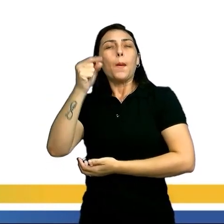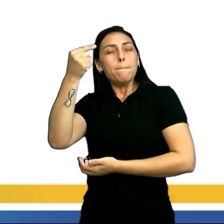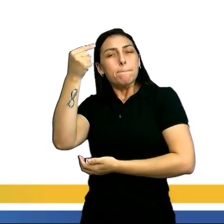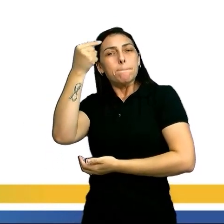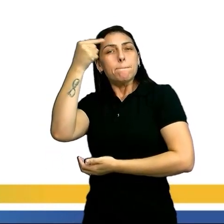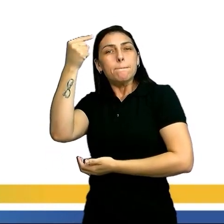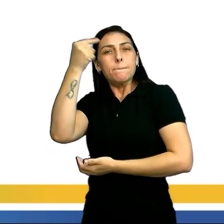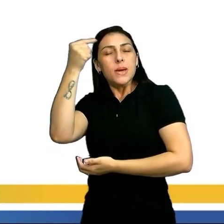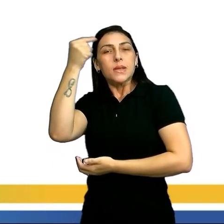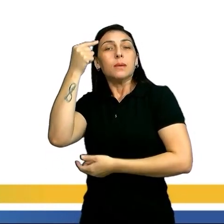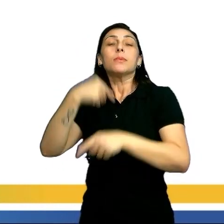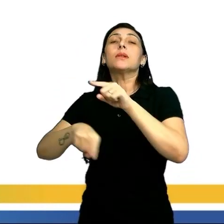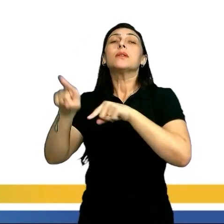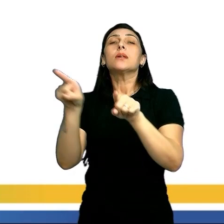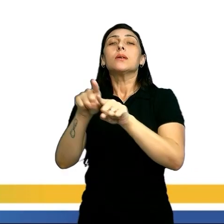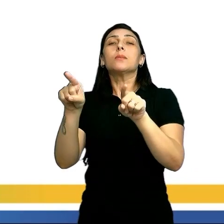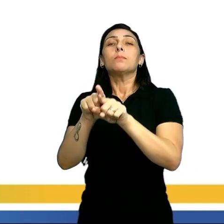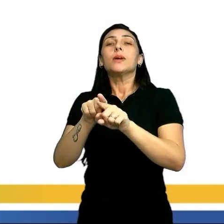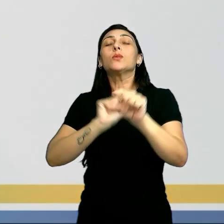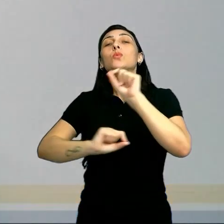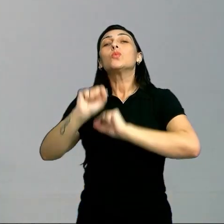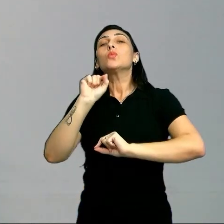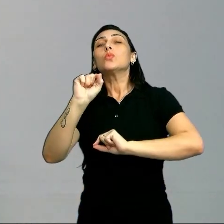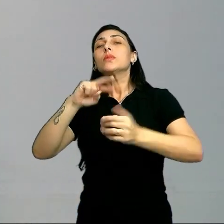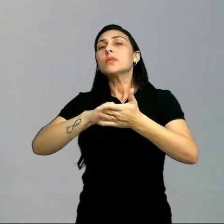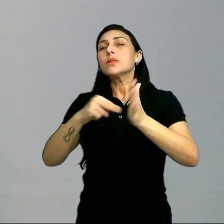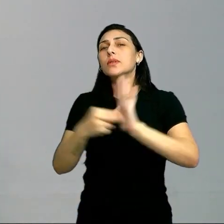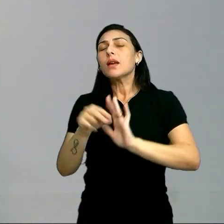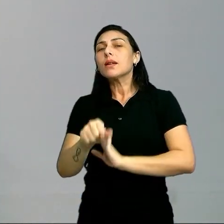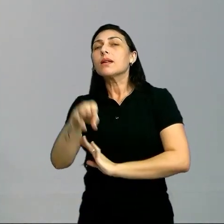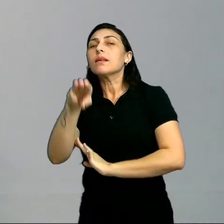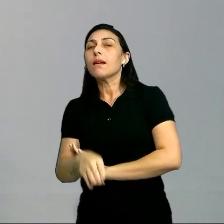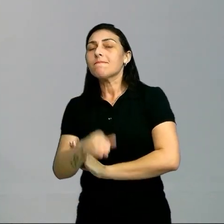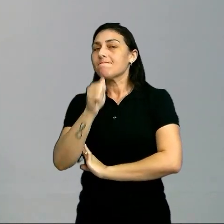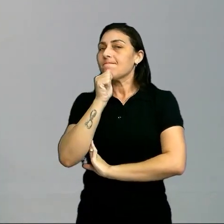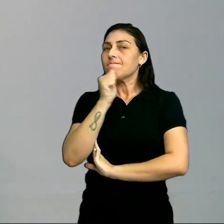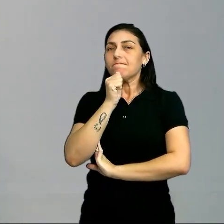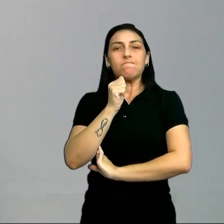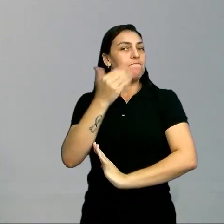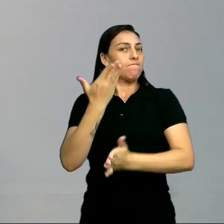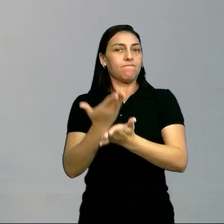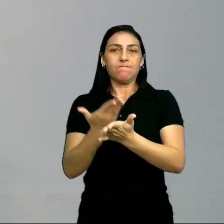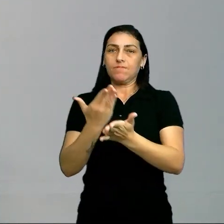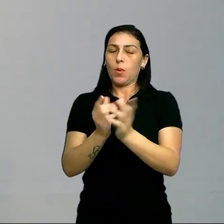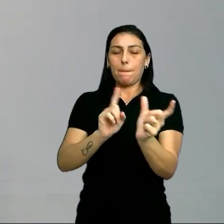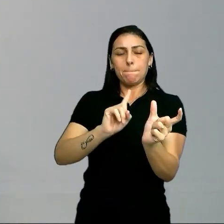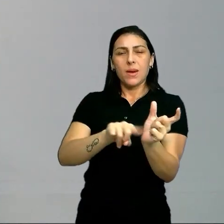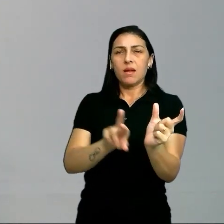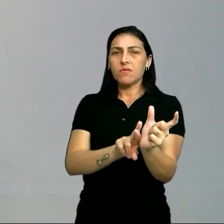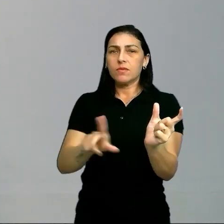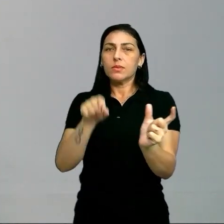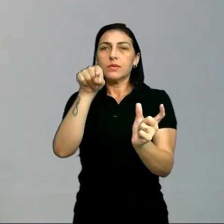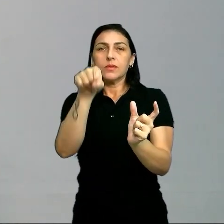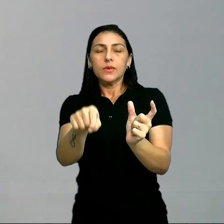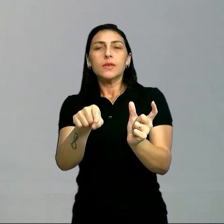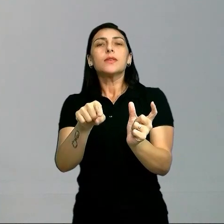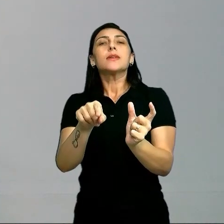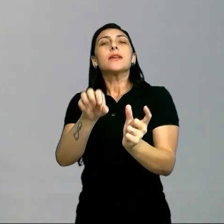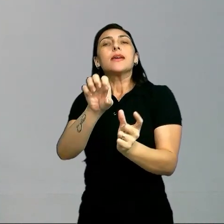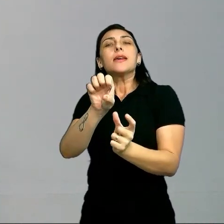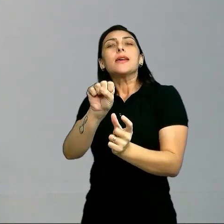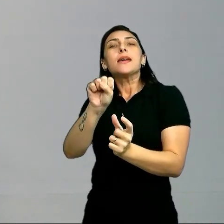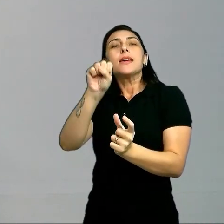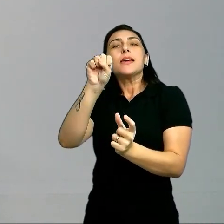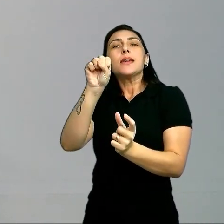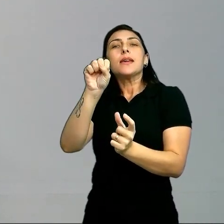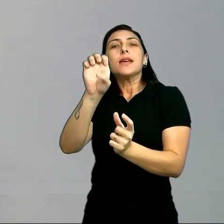perspectiva, contrastes e o esfumato. Para quem ainda não estudou ou é uma palavra diferente para você, o esfumato